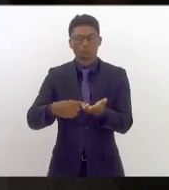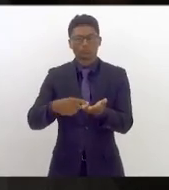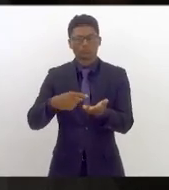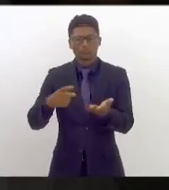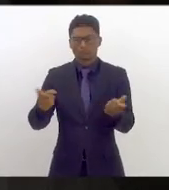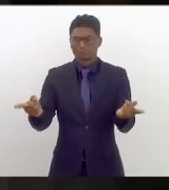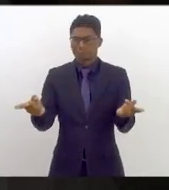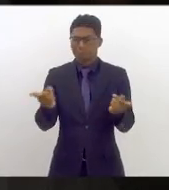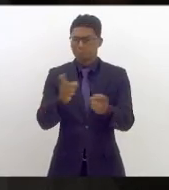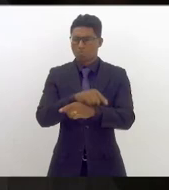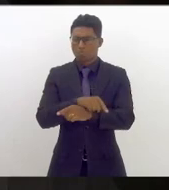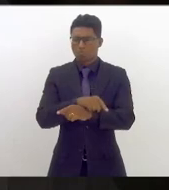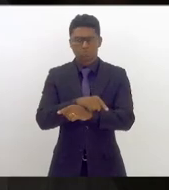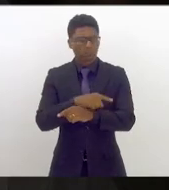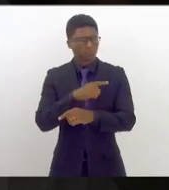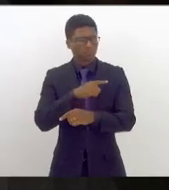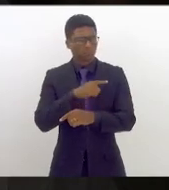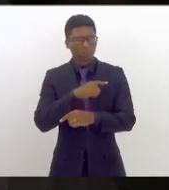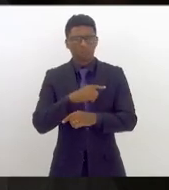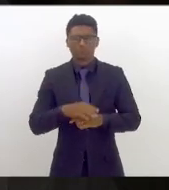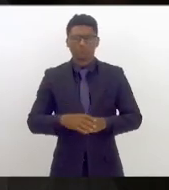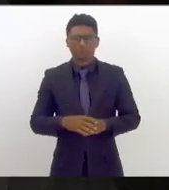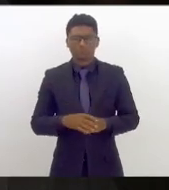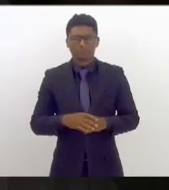respeito, claro,